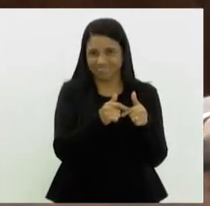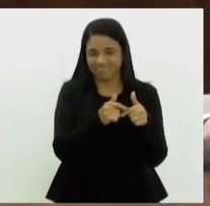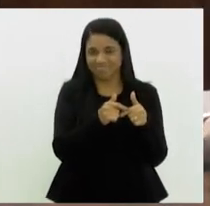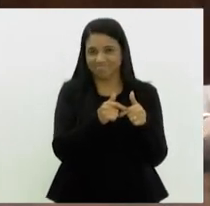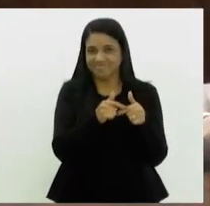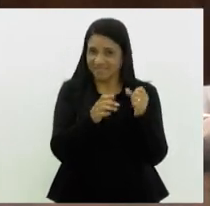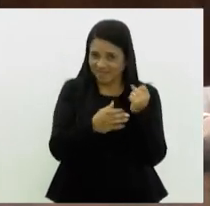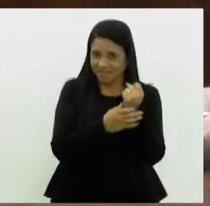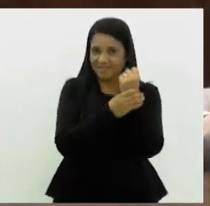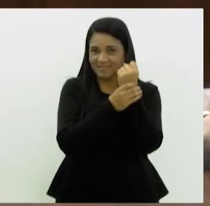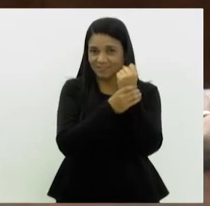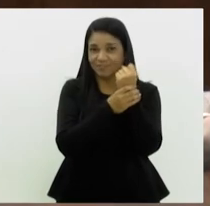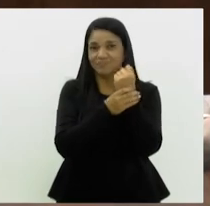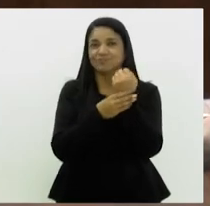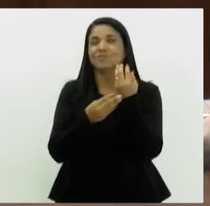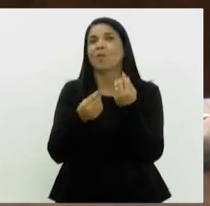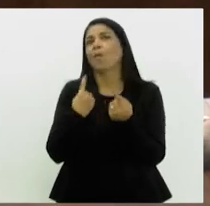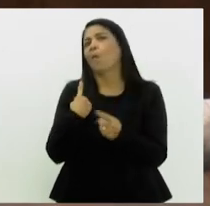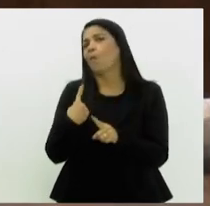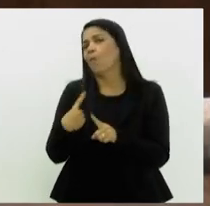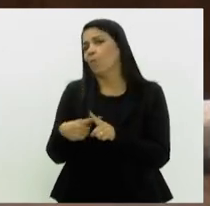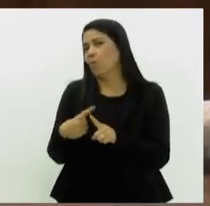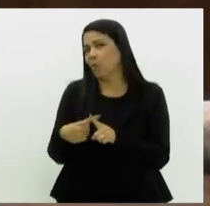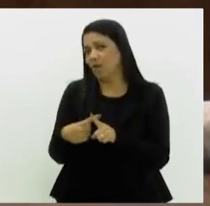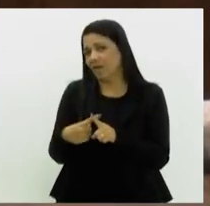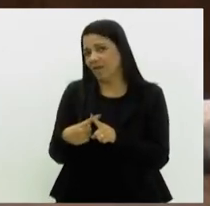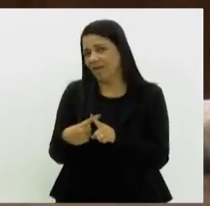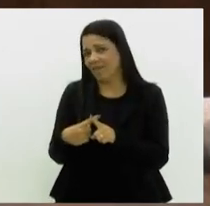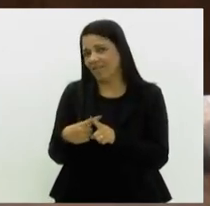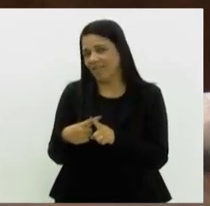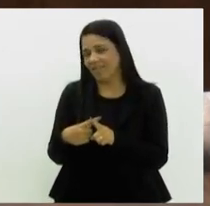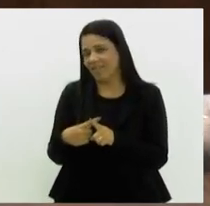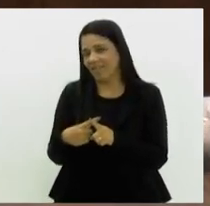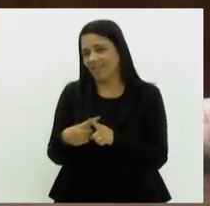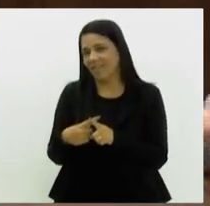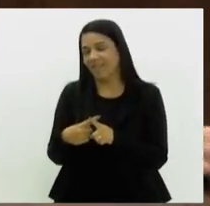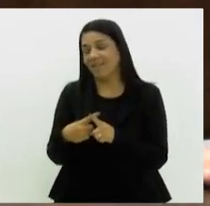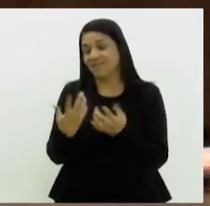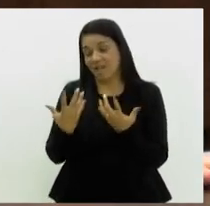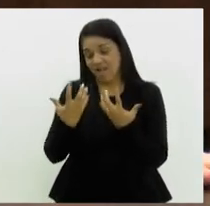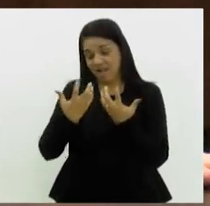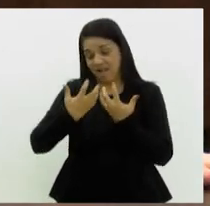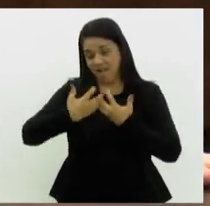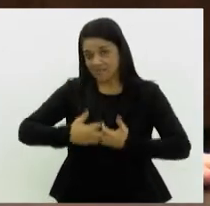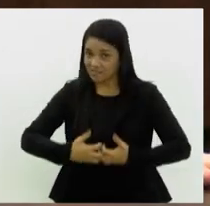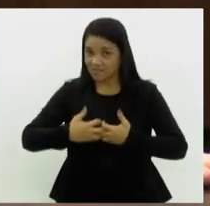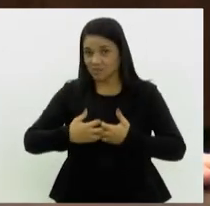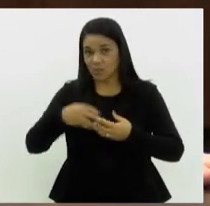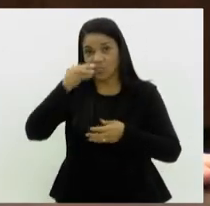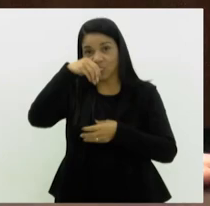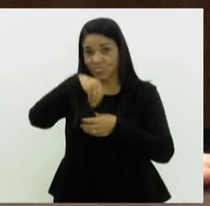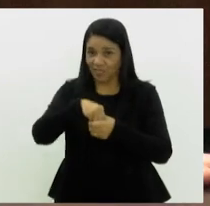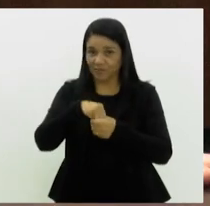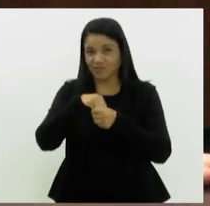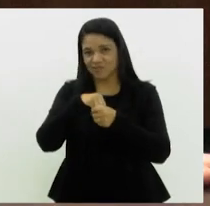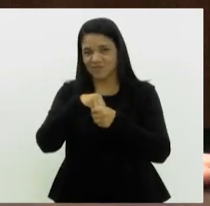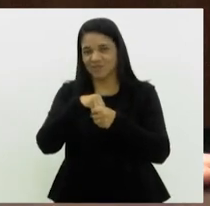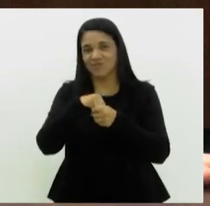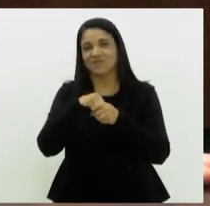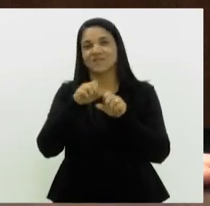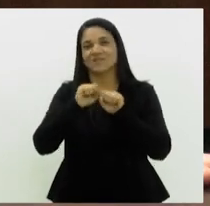nessa trajetória, aí, nesse momento que a Assembleia está fazendo essa adequação, essa alteração aqui